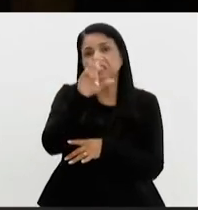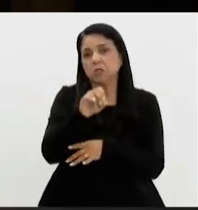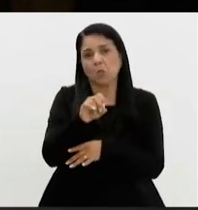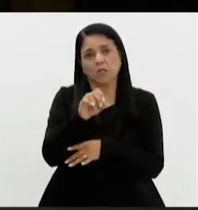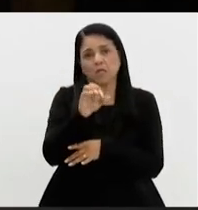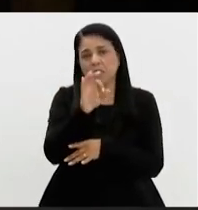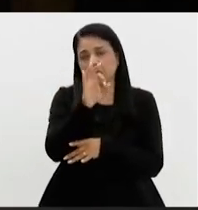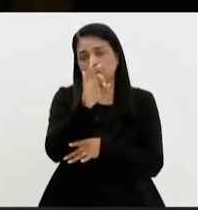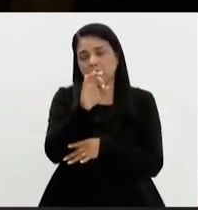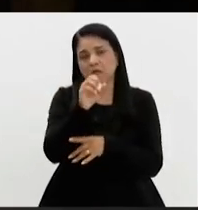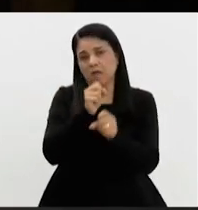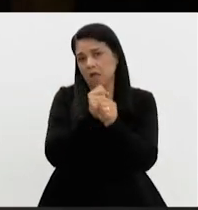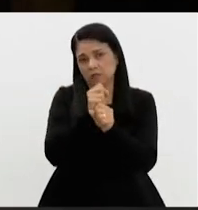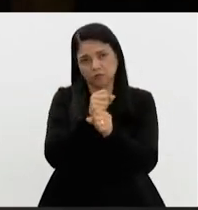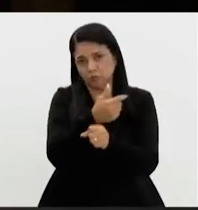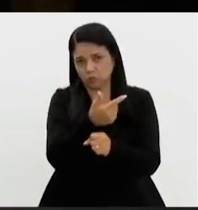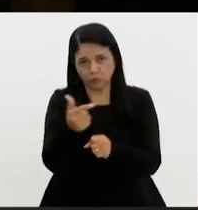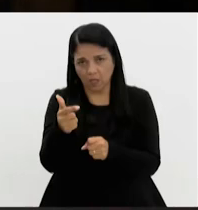democracia brasileira